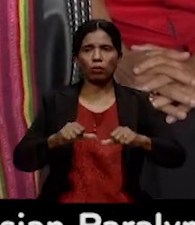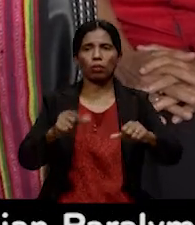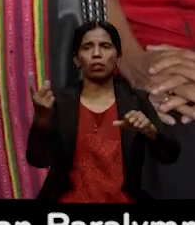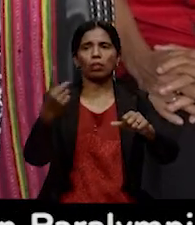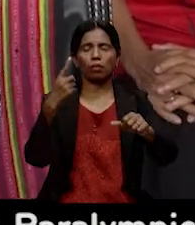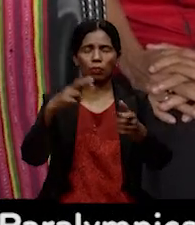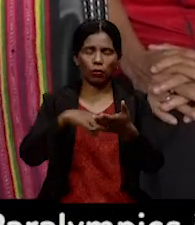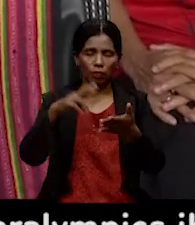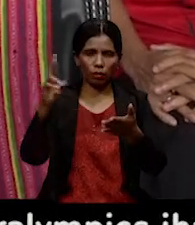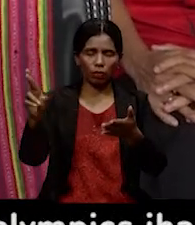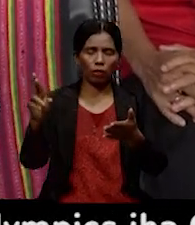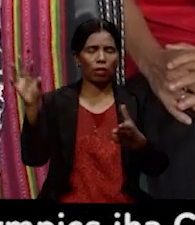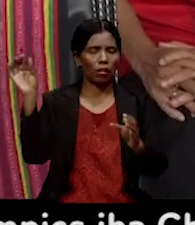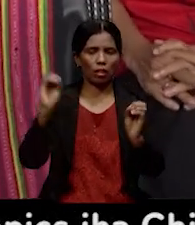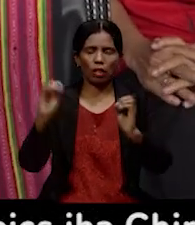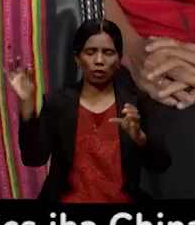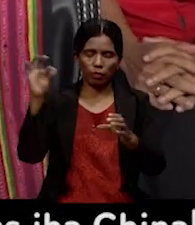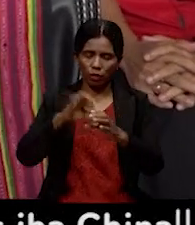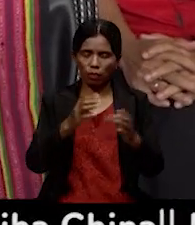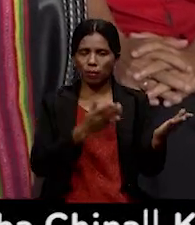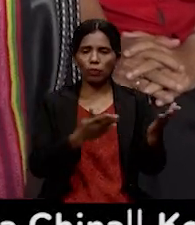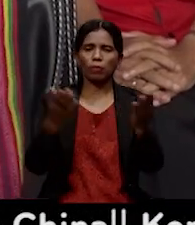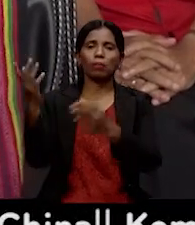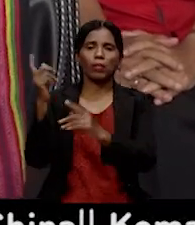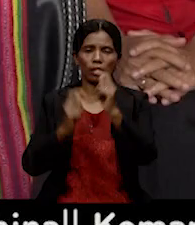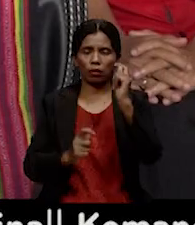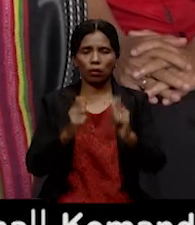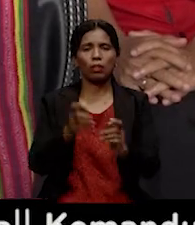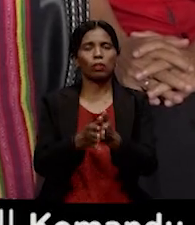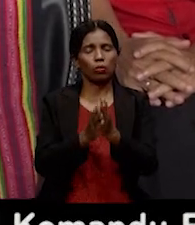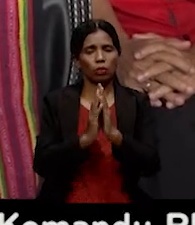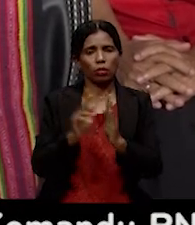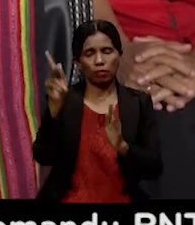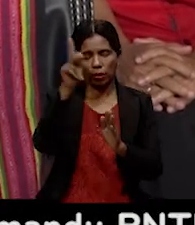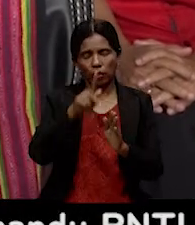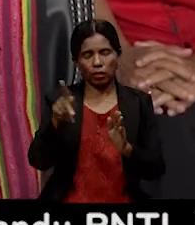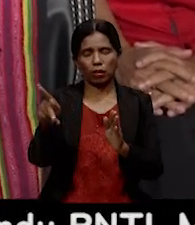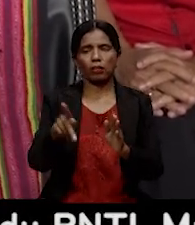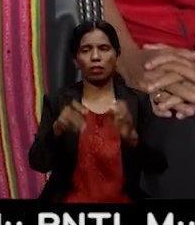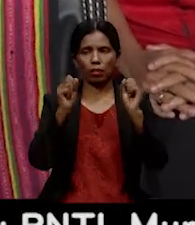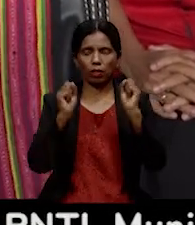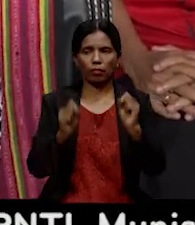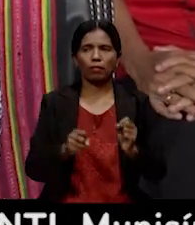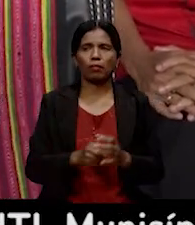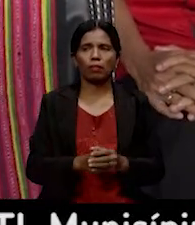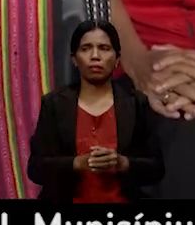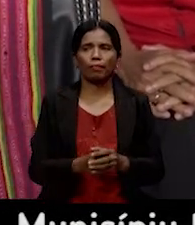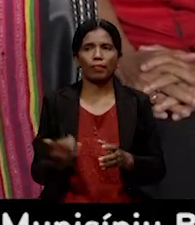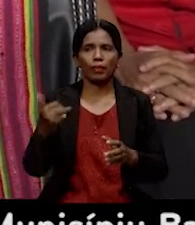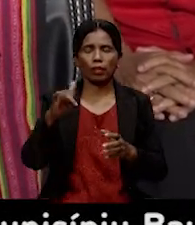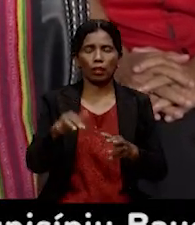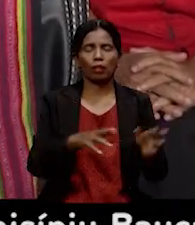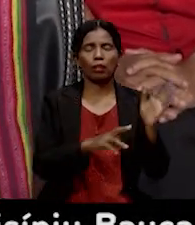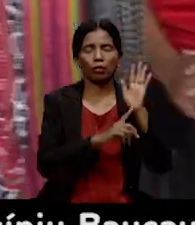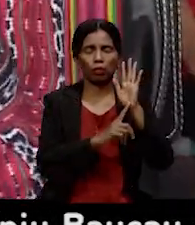ka o veta ou ele haru kabai tribunal para tu bolso fiscalização preventiva da constitucionalidade ato sira público presidente